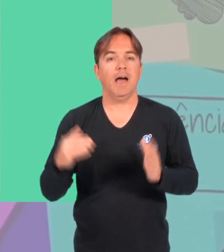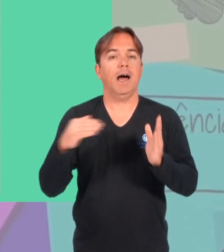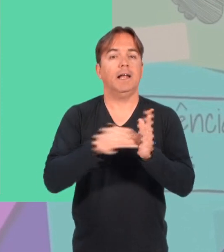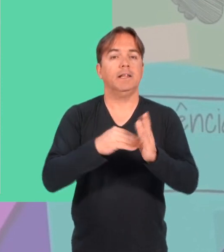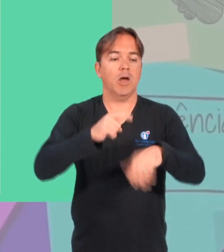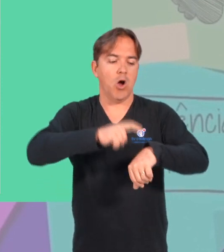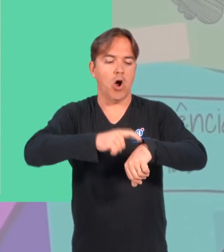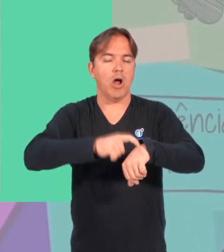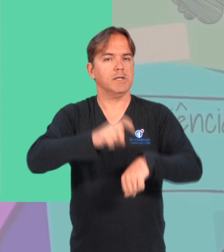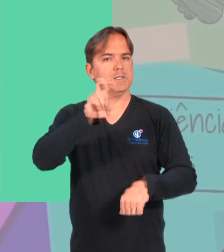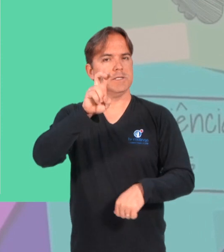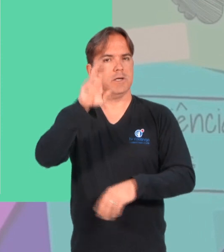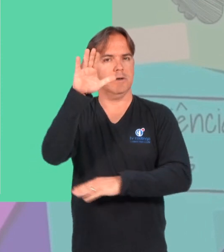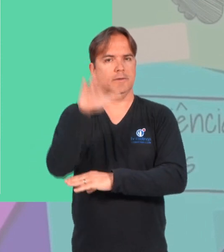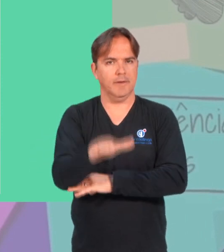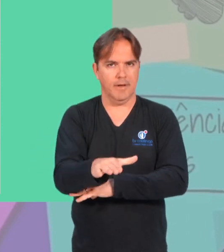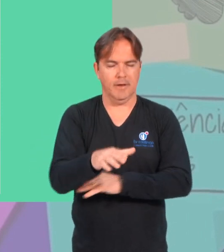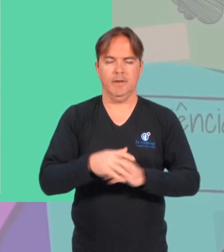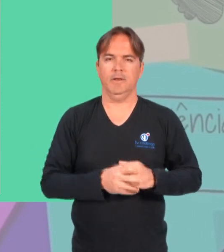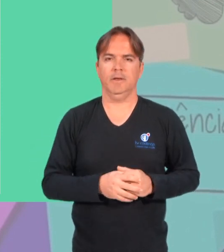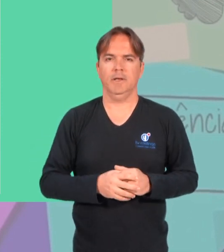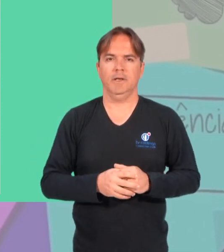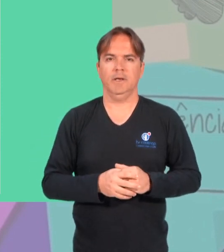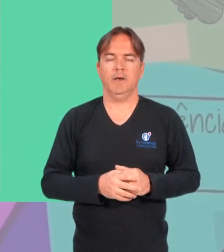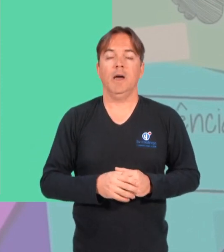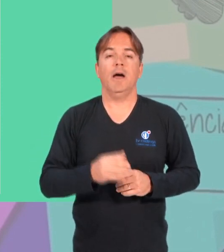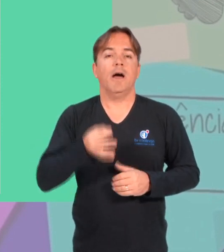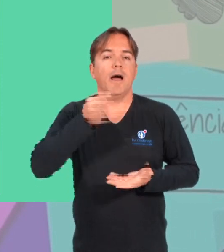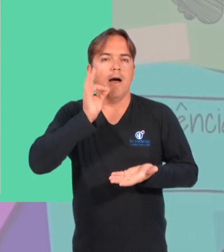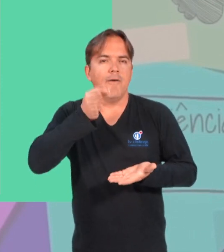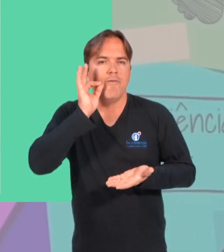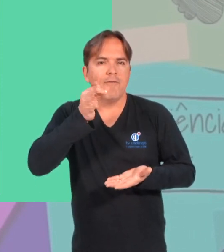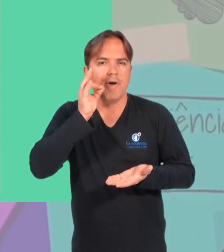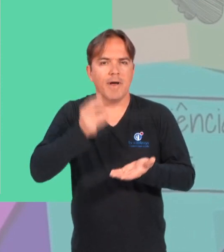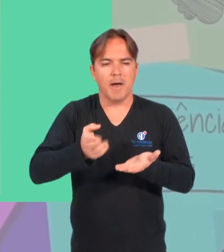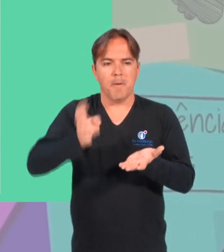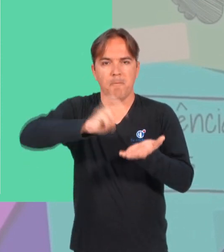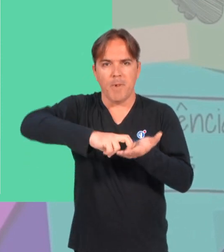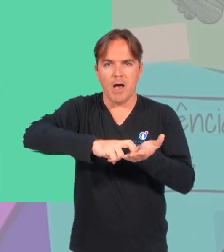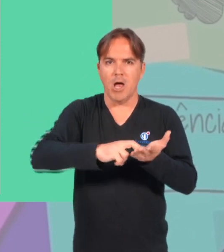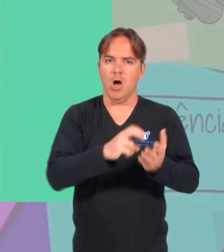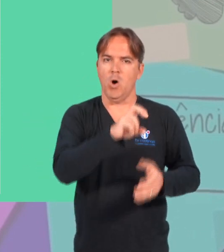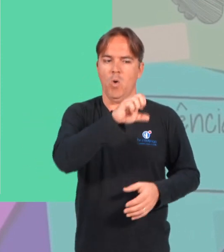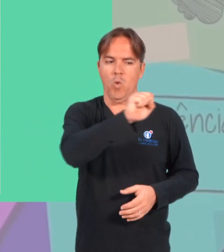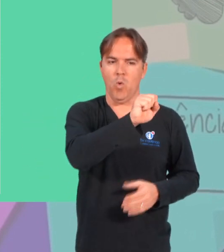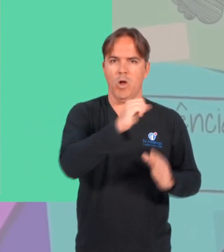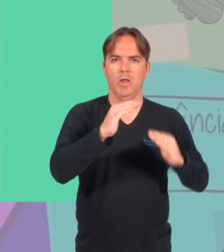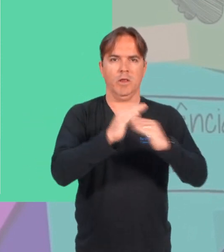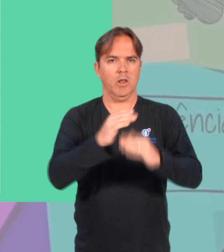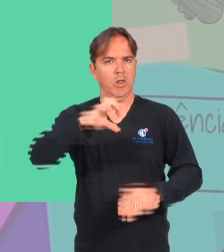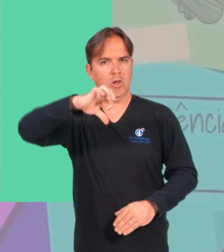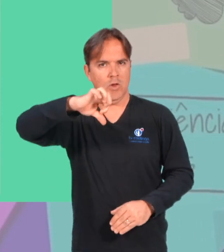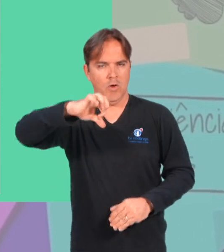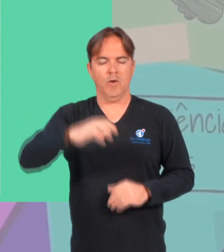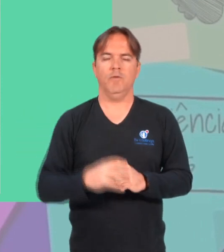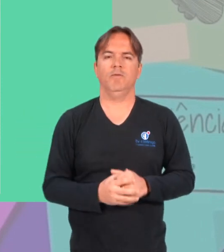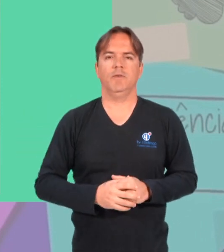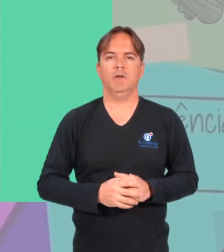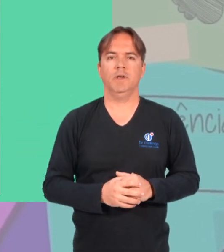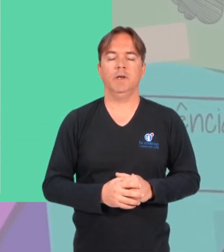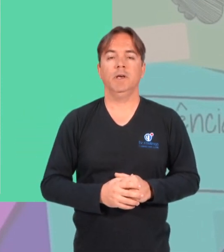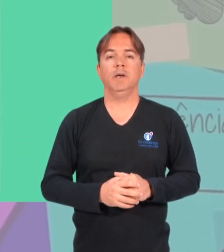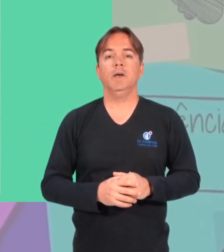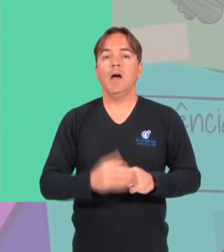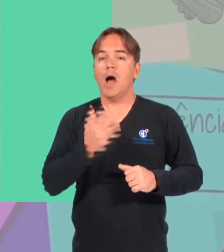ru@univasf.edu.br até às 5 horas da tarde. A distribuição do café da manhã é das 8 às 9 e o